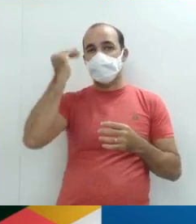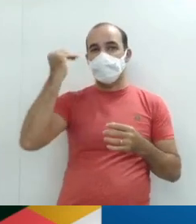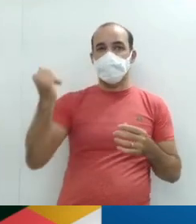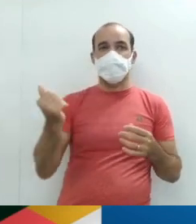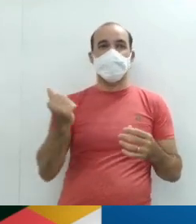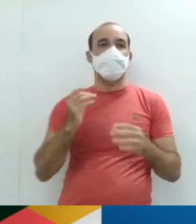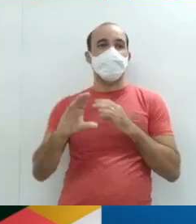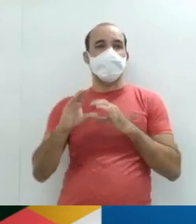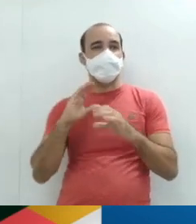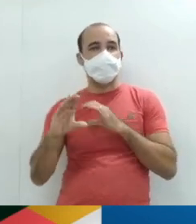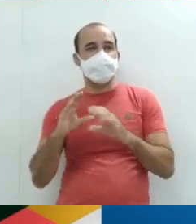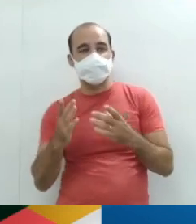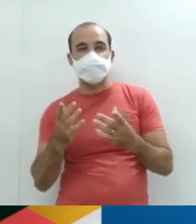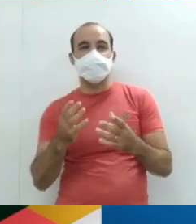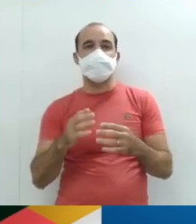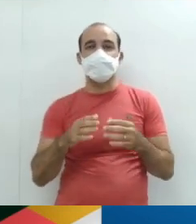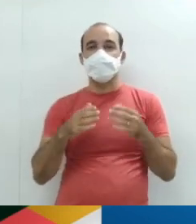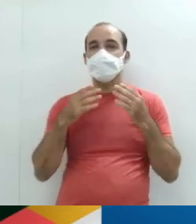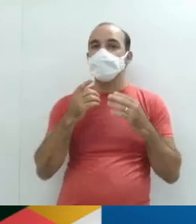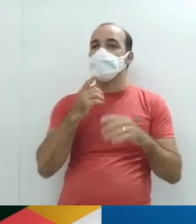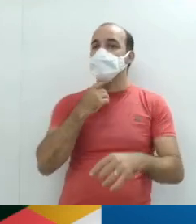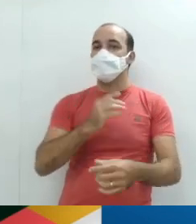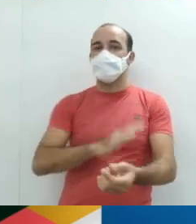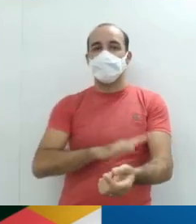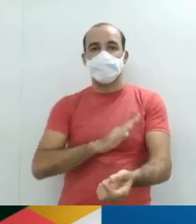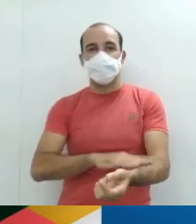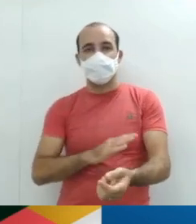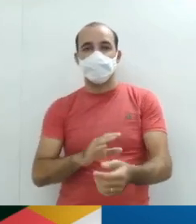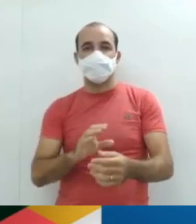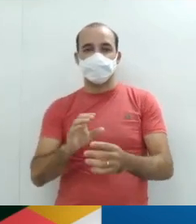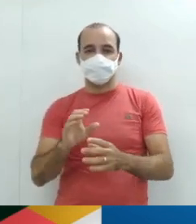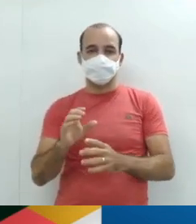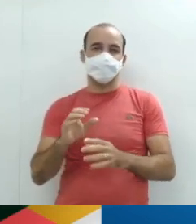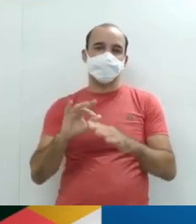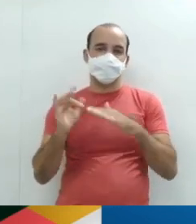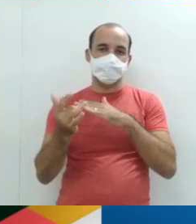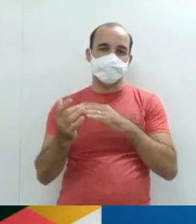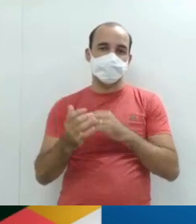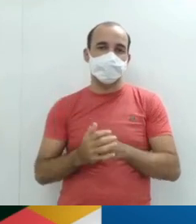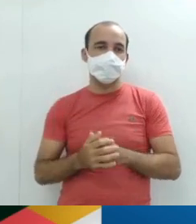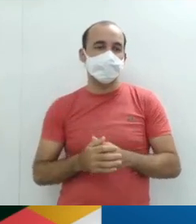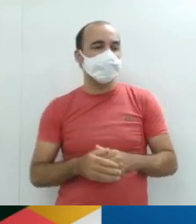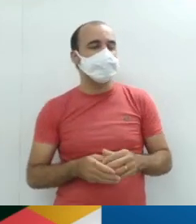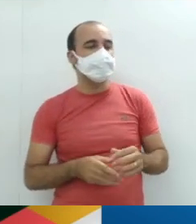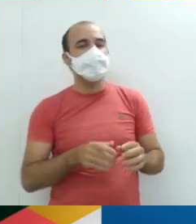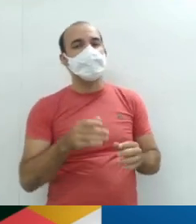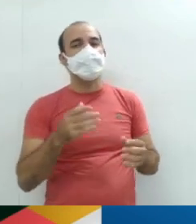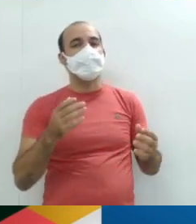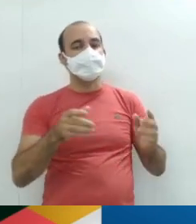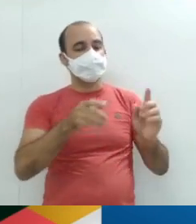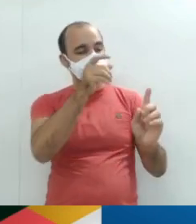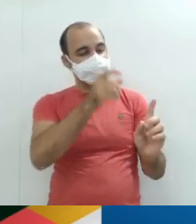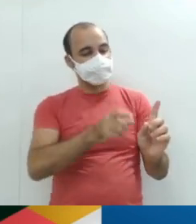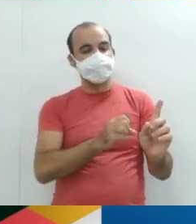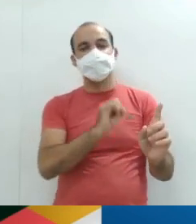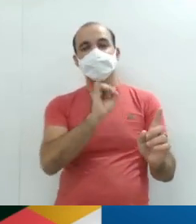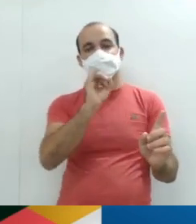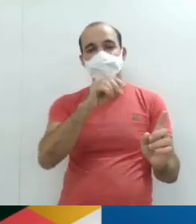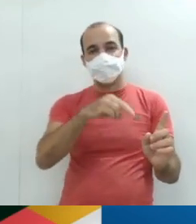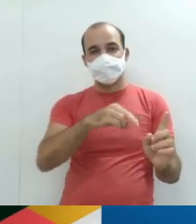agora o que seria a diferença entre o indivíduo individualista, o ser, e